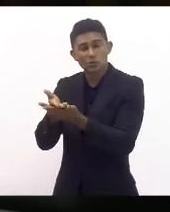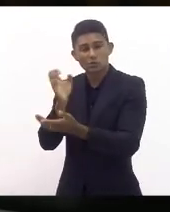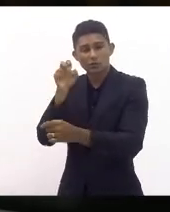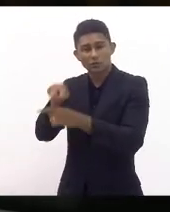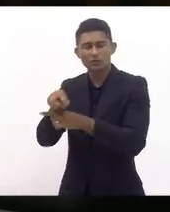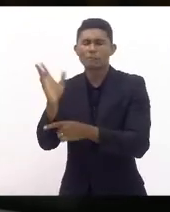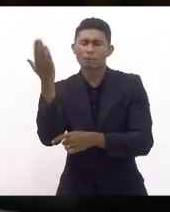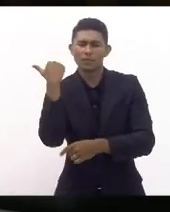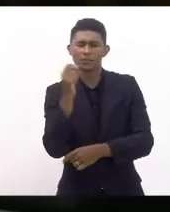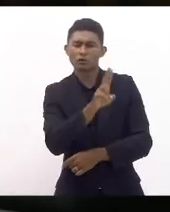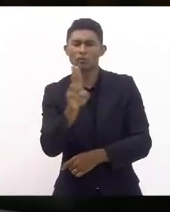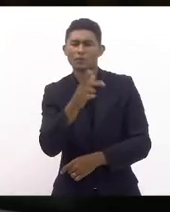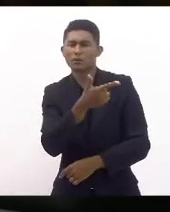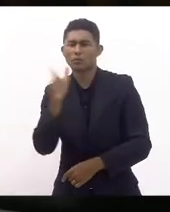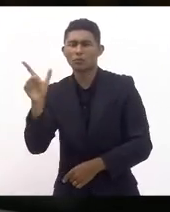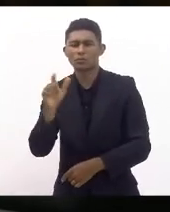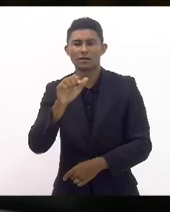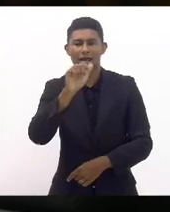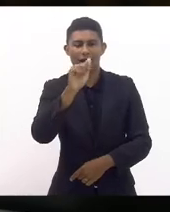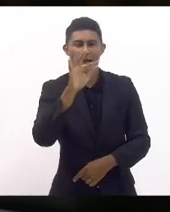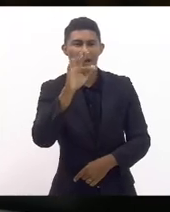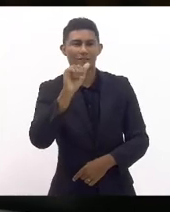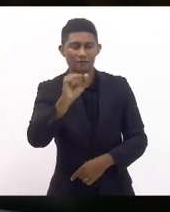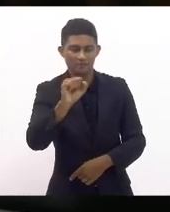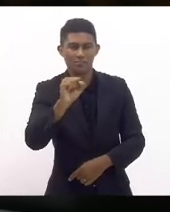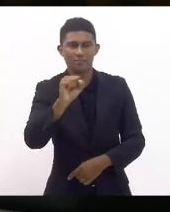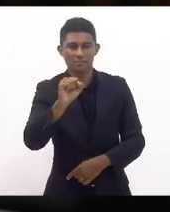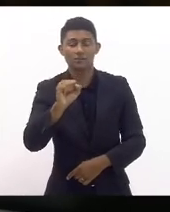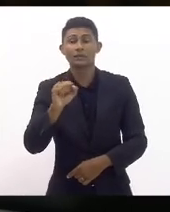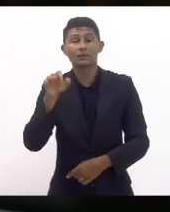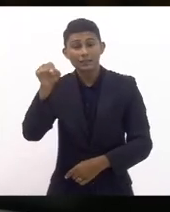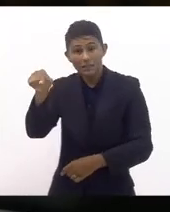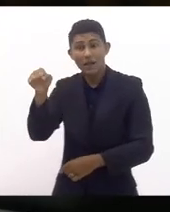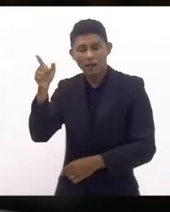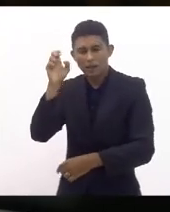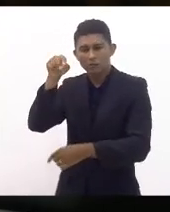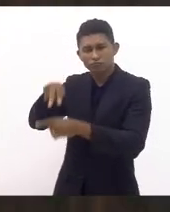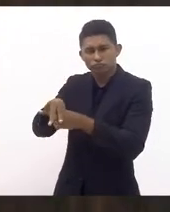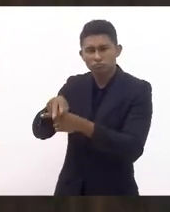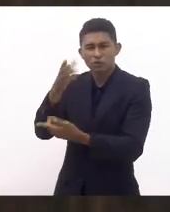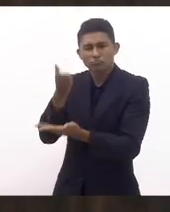Fluminense de Educação, me formei lá, então tenho uma relação direta,